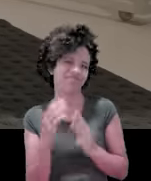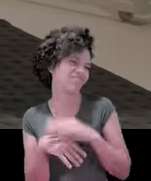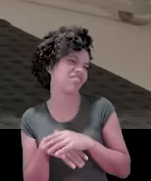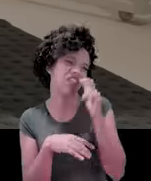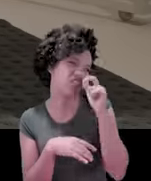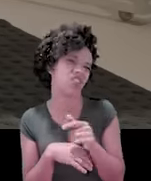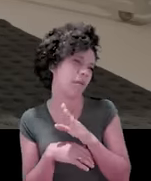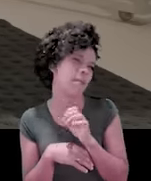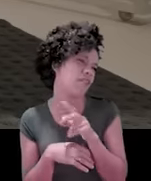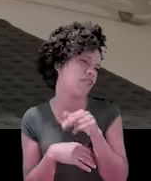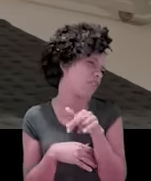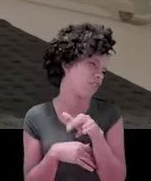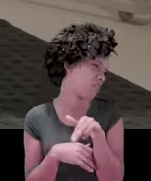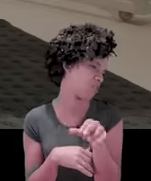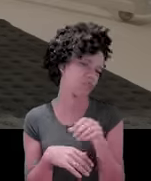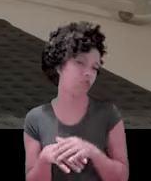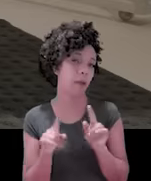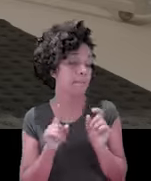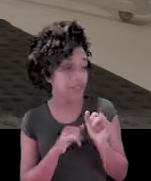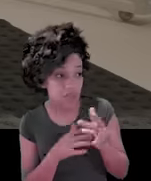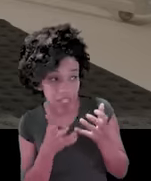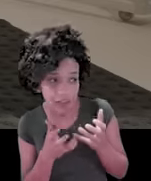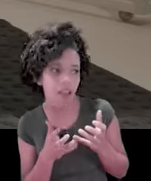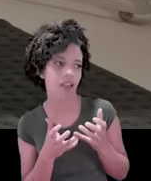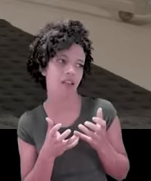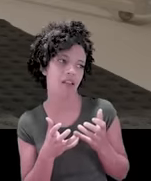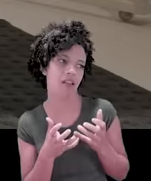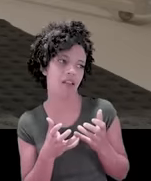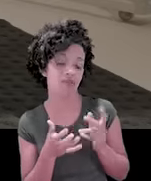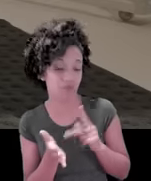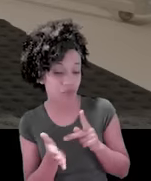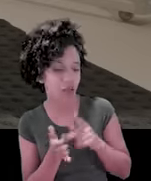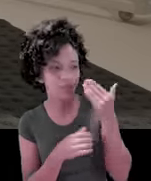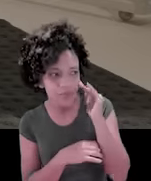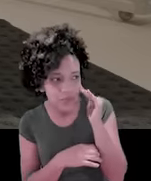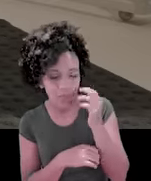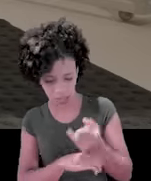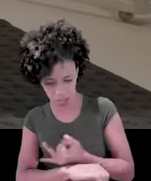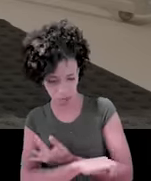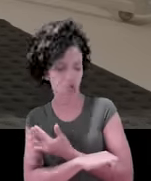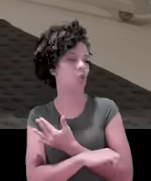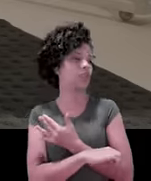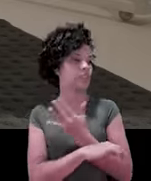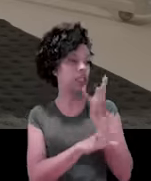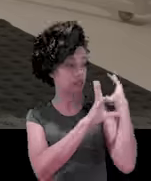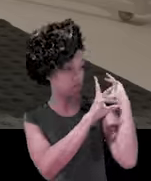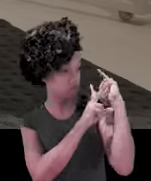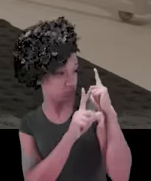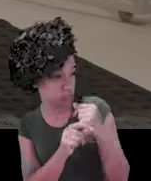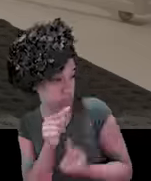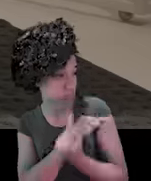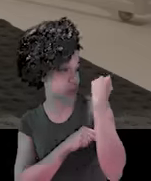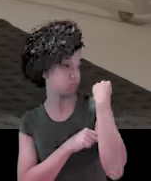vai assistir Bear Grylls acho que é uma jovem tipo agora se você quer e de fato entender essas emoções primitivas